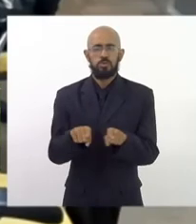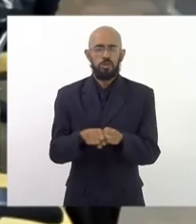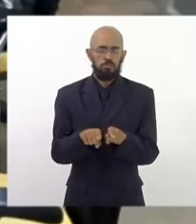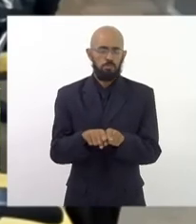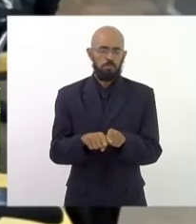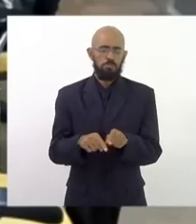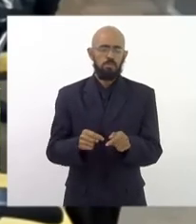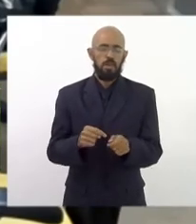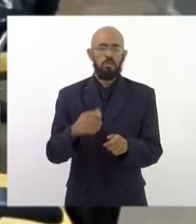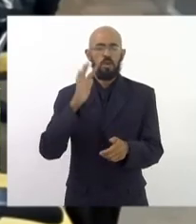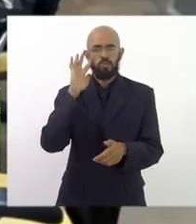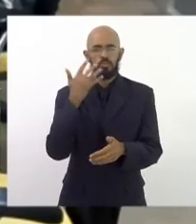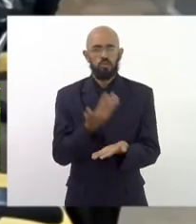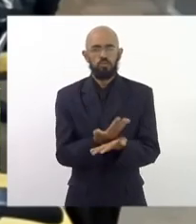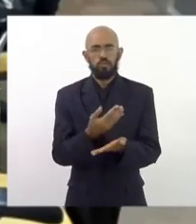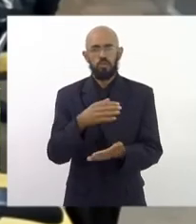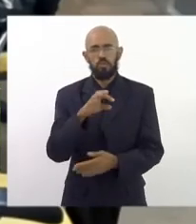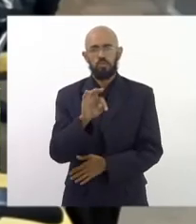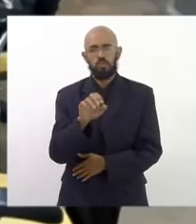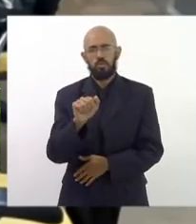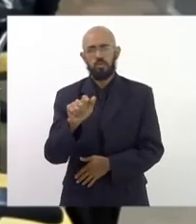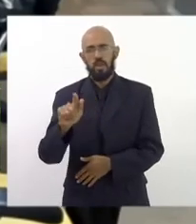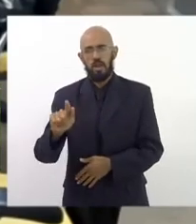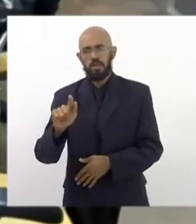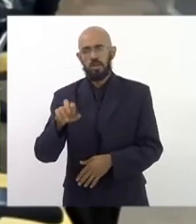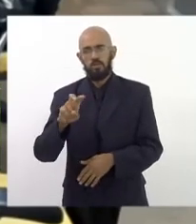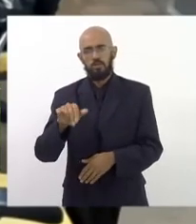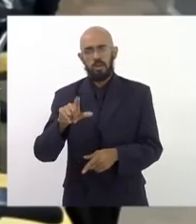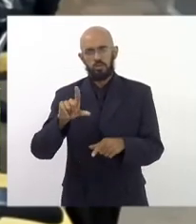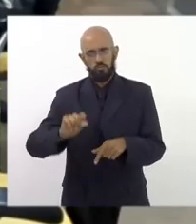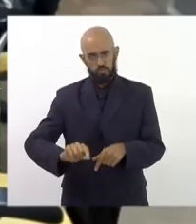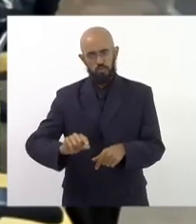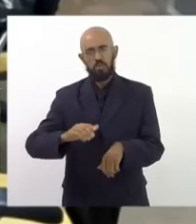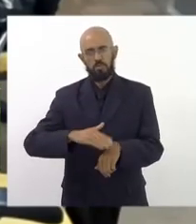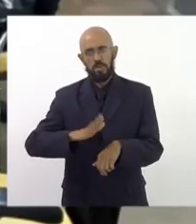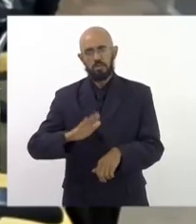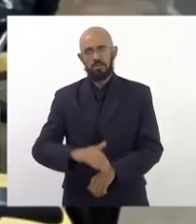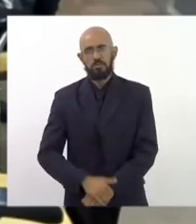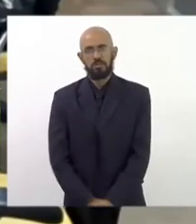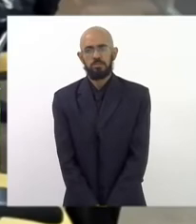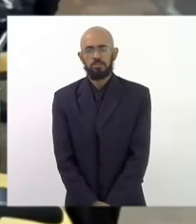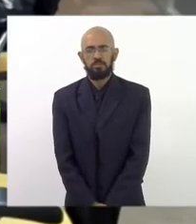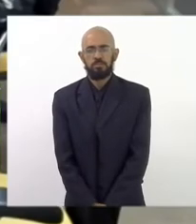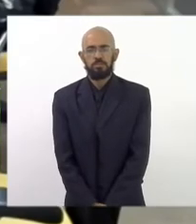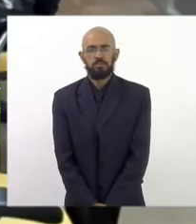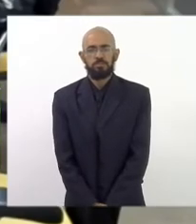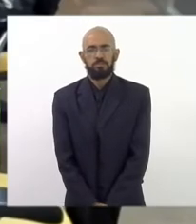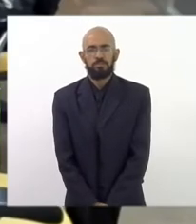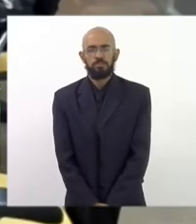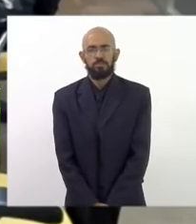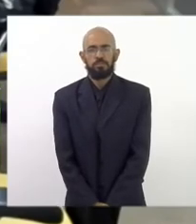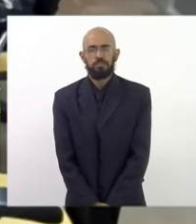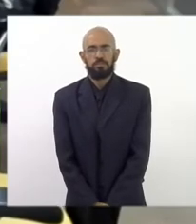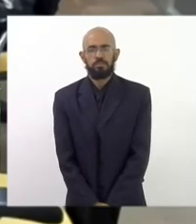deve aumentar a queda do resto a pagar. Por fim,